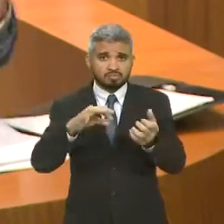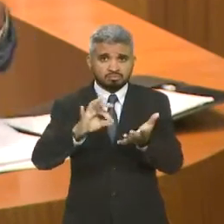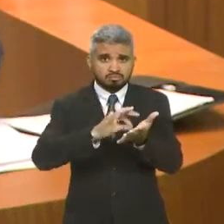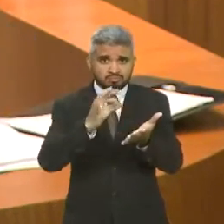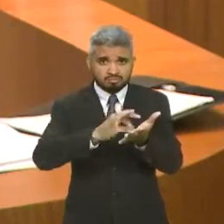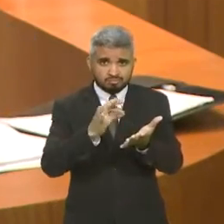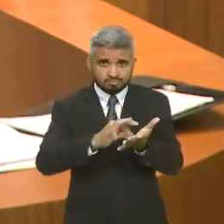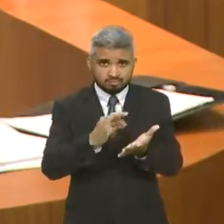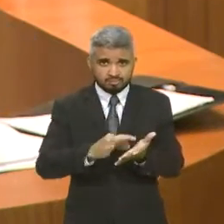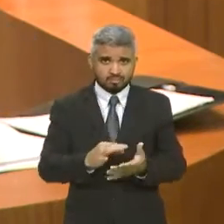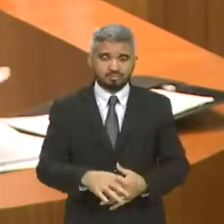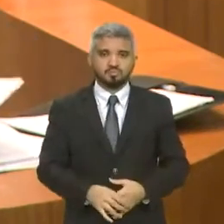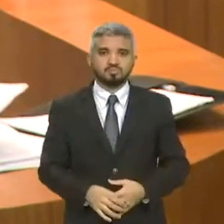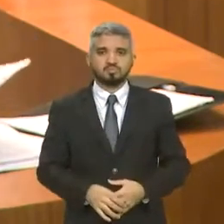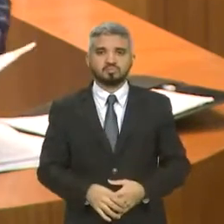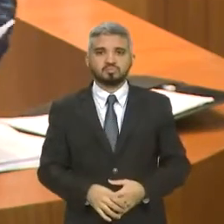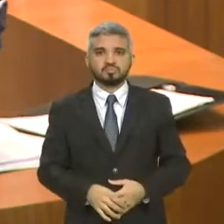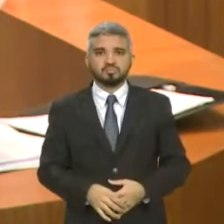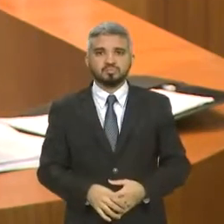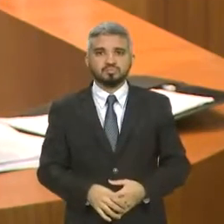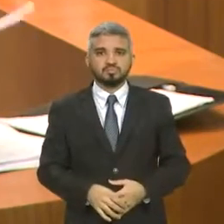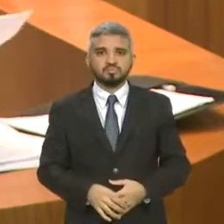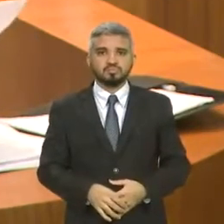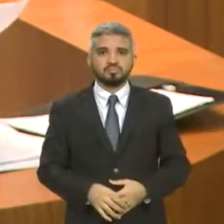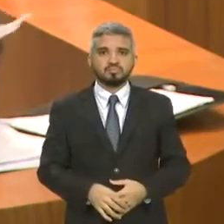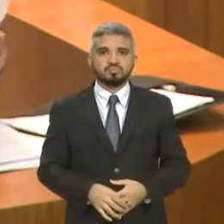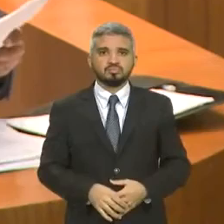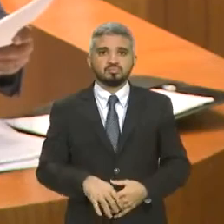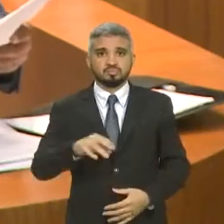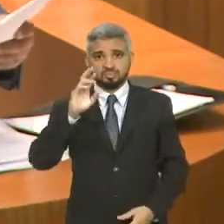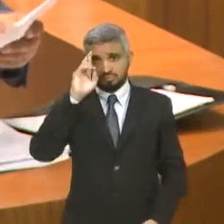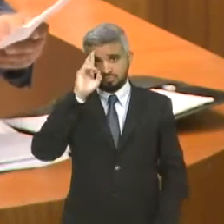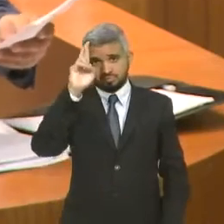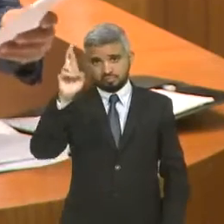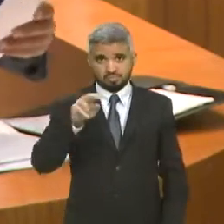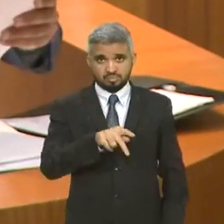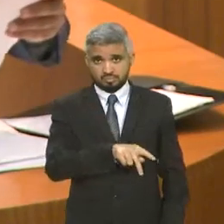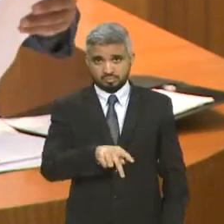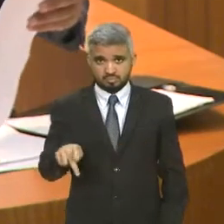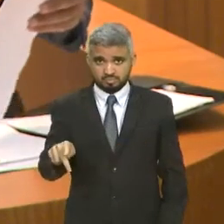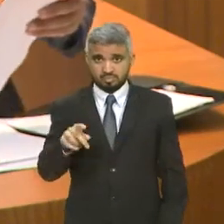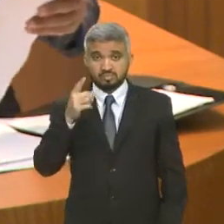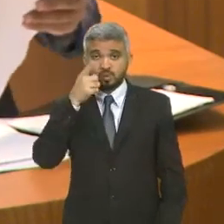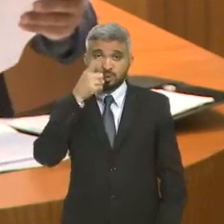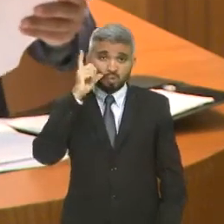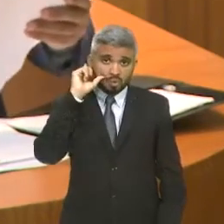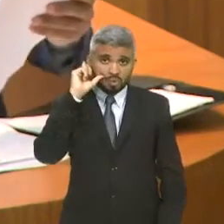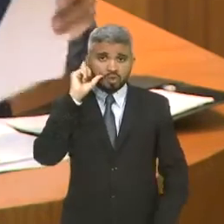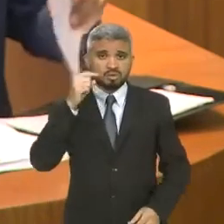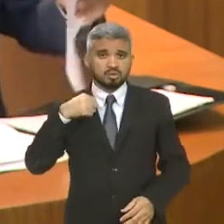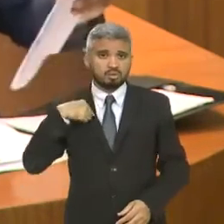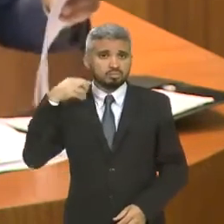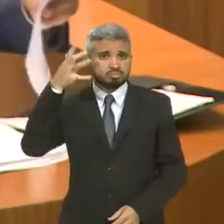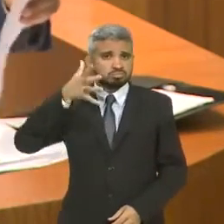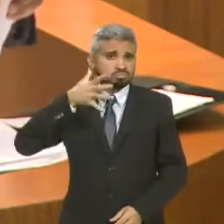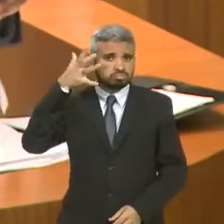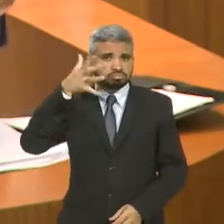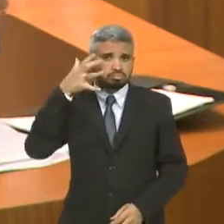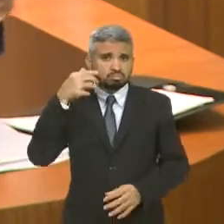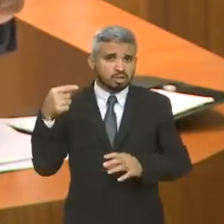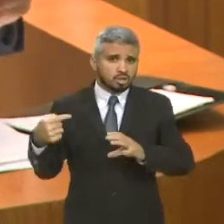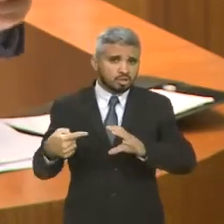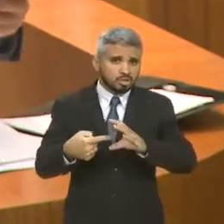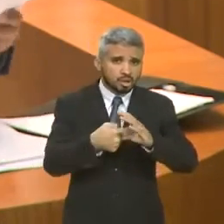Senhor presidente, ontem nós trouxemos aqui uma denúncia que já é uma luta nossa antiga com relação às promoções.